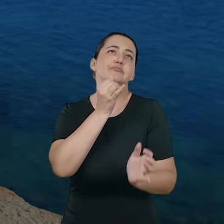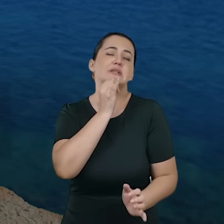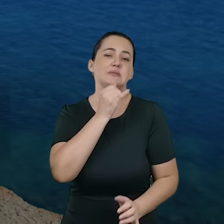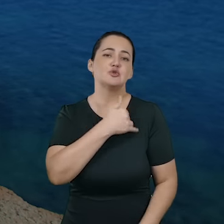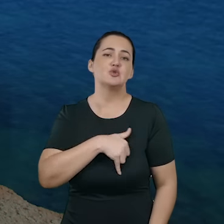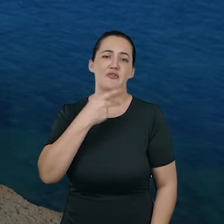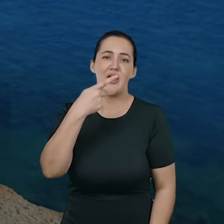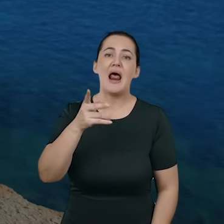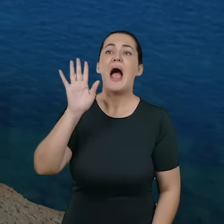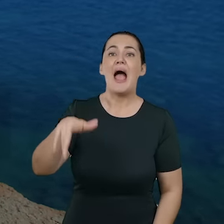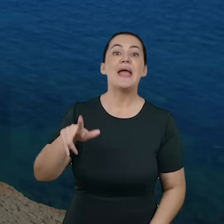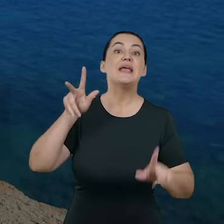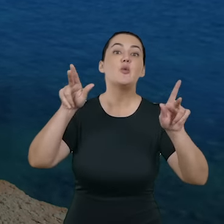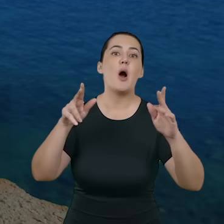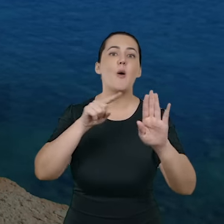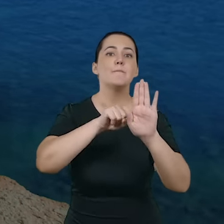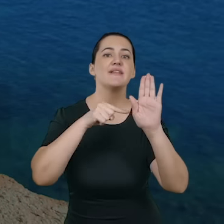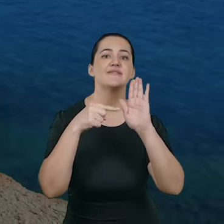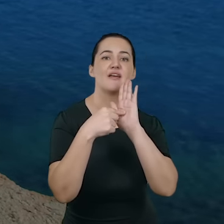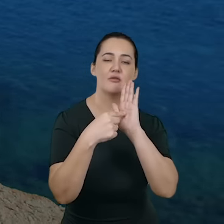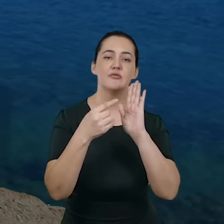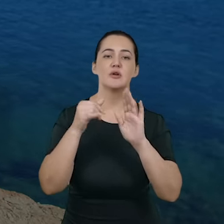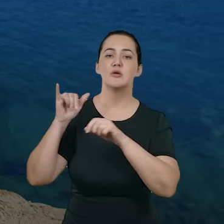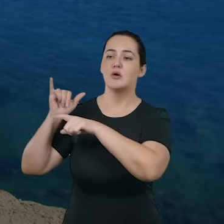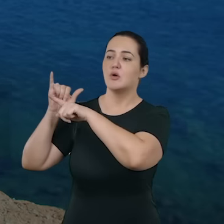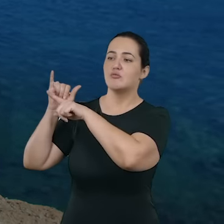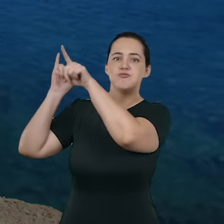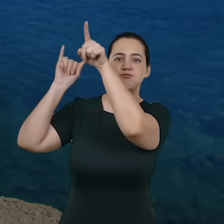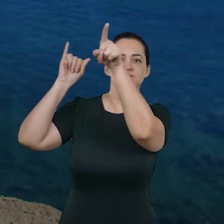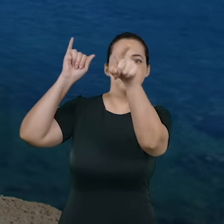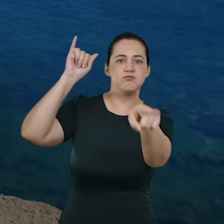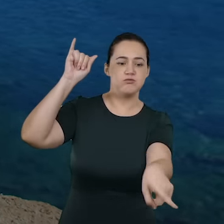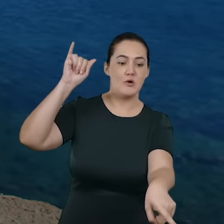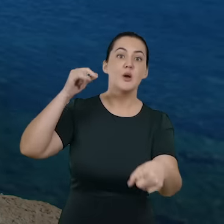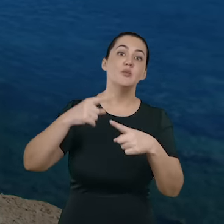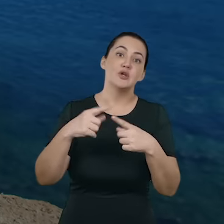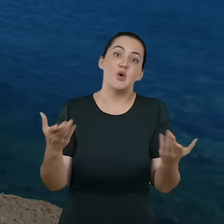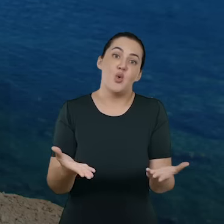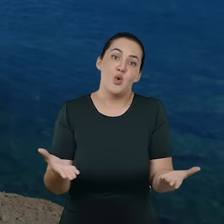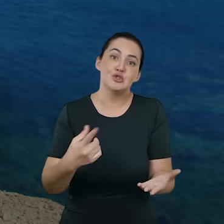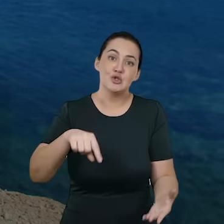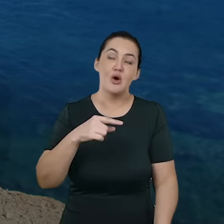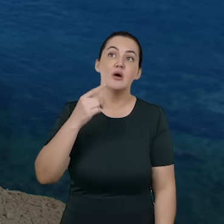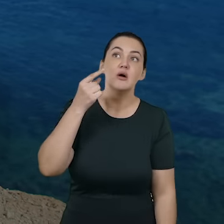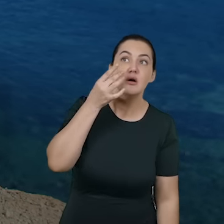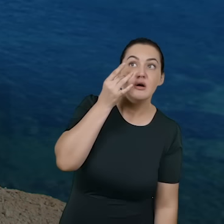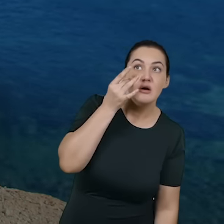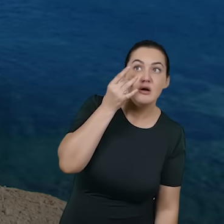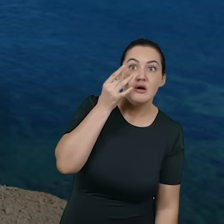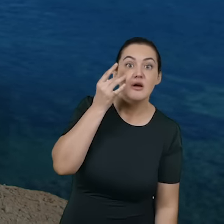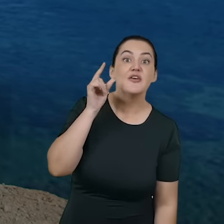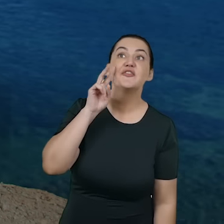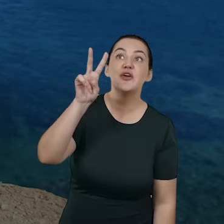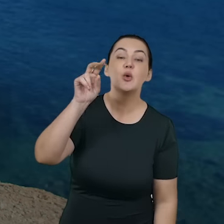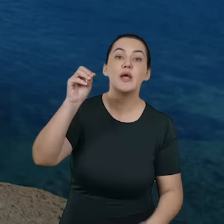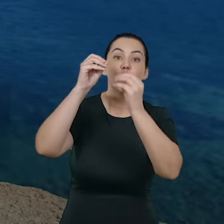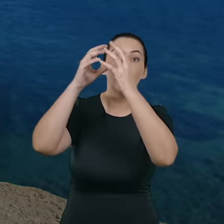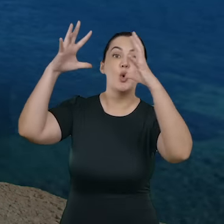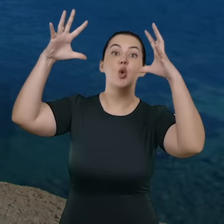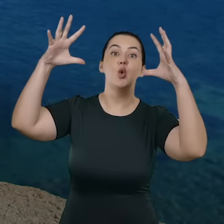expressão míssil? Porque na cultura em que vivemos, o míssil é um dos objetos mais rápidos que nós vemos iluminar o